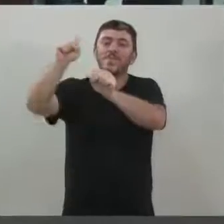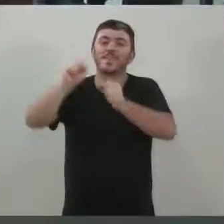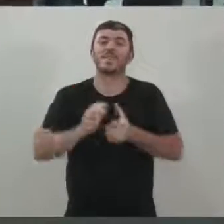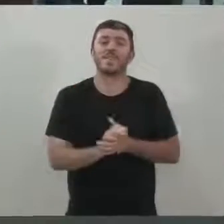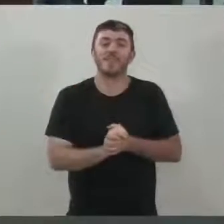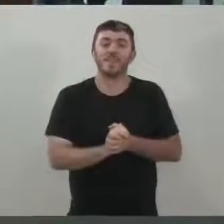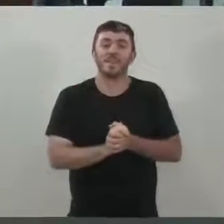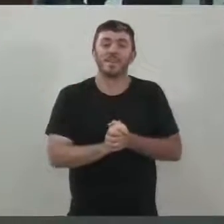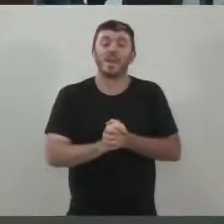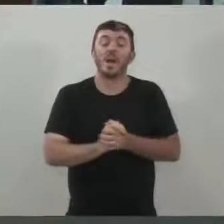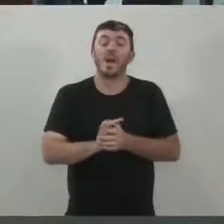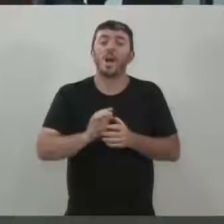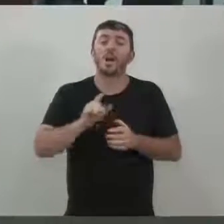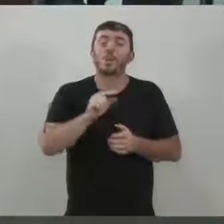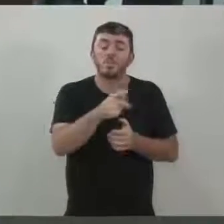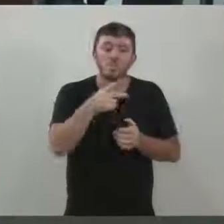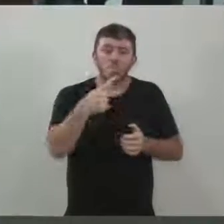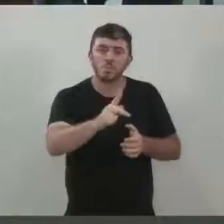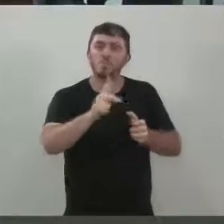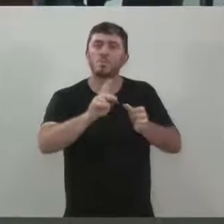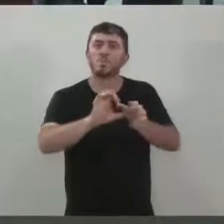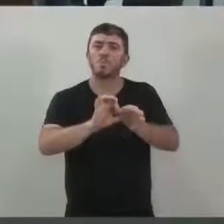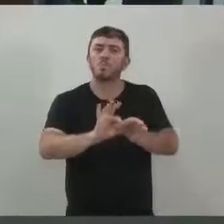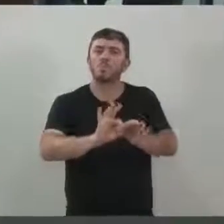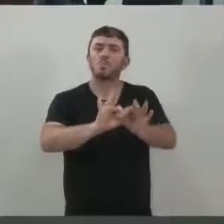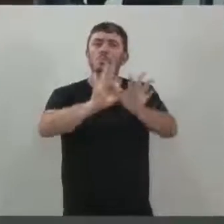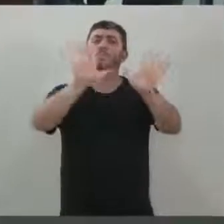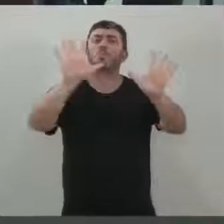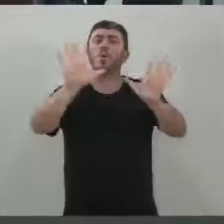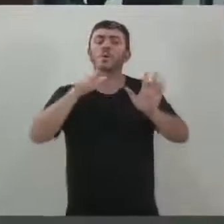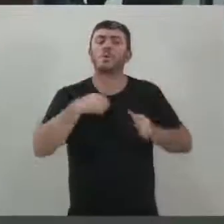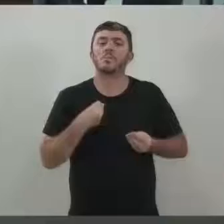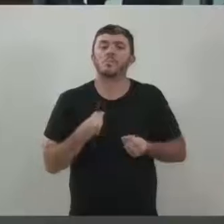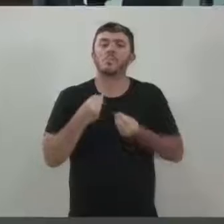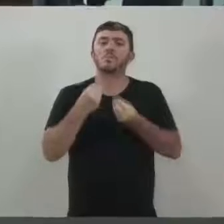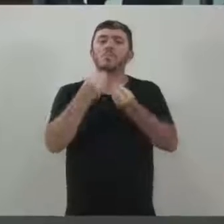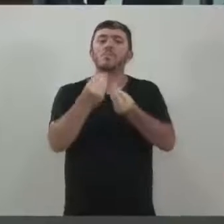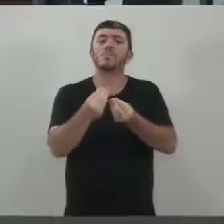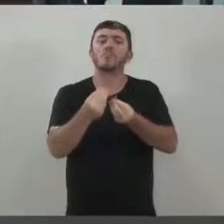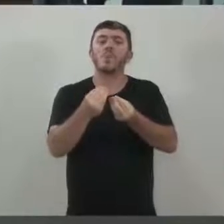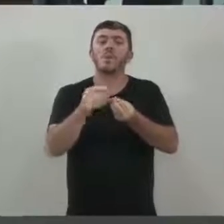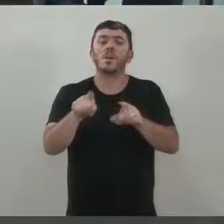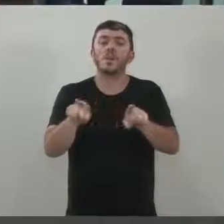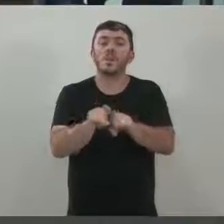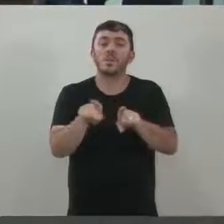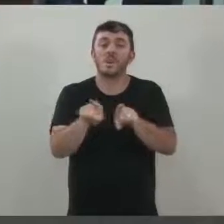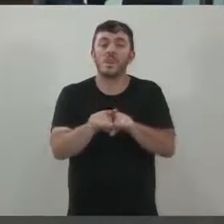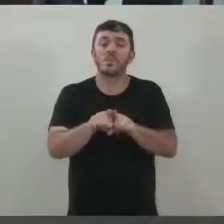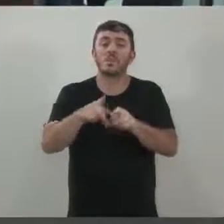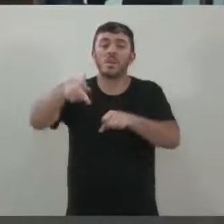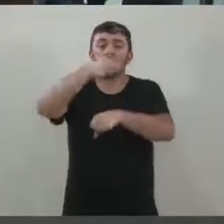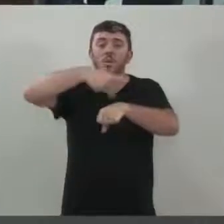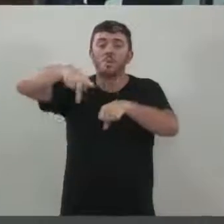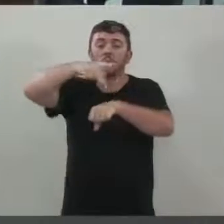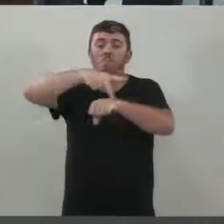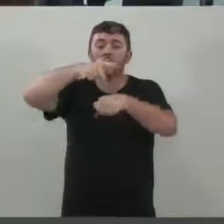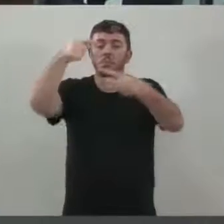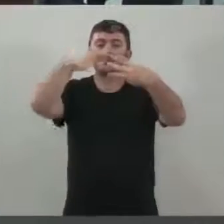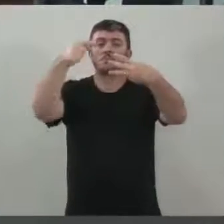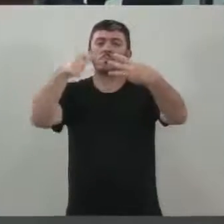Para pagar a sua liberdade, eu dei o Egito, a Etiópia e Sabá em troca de